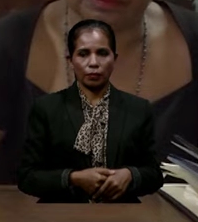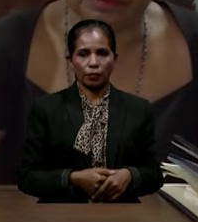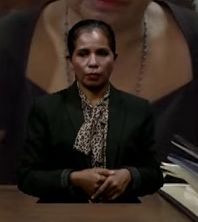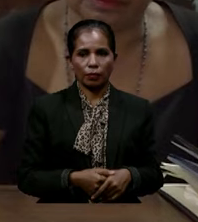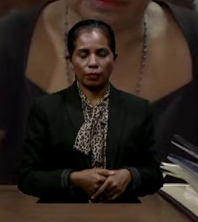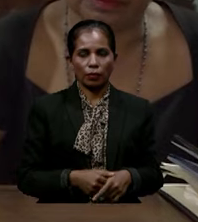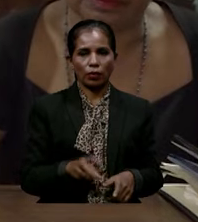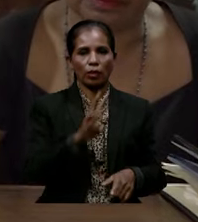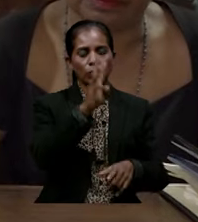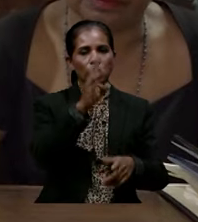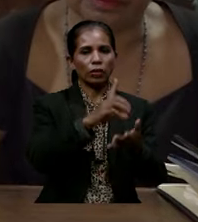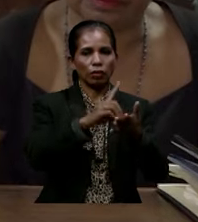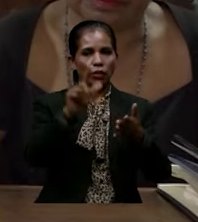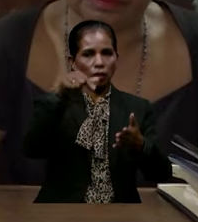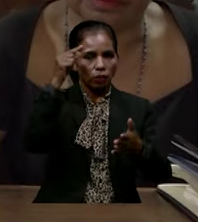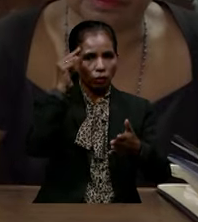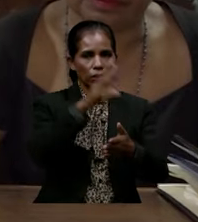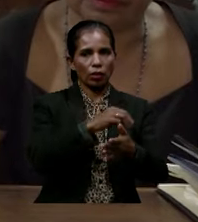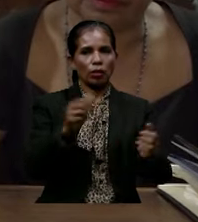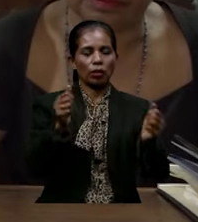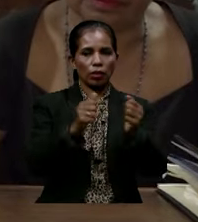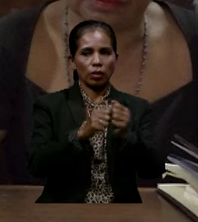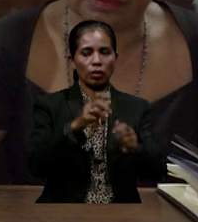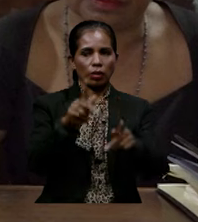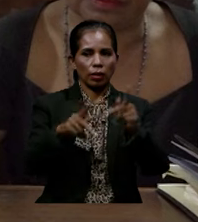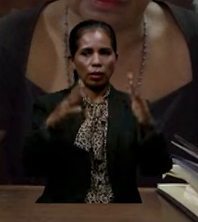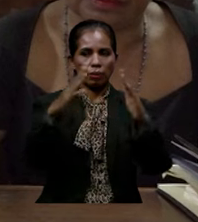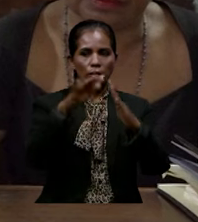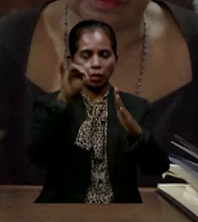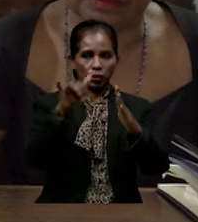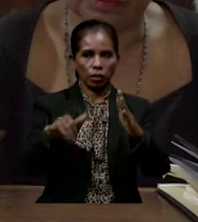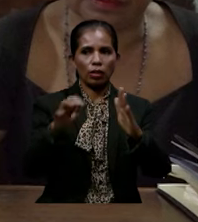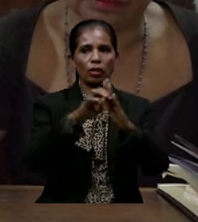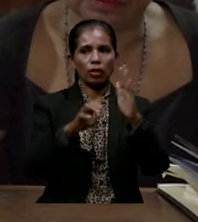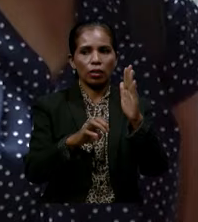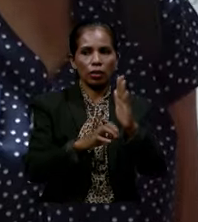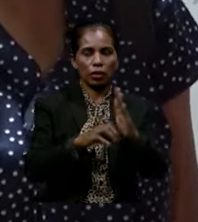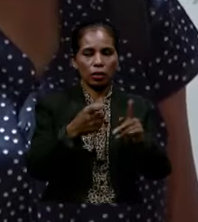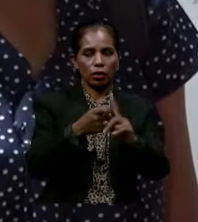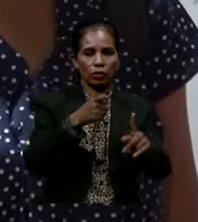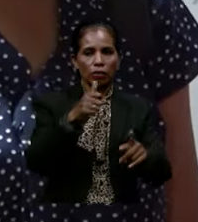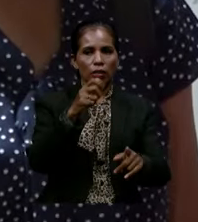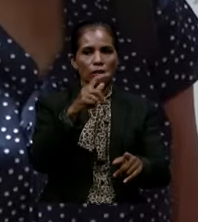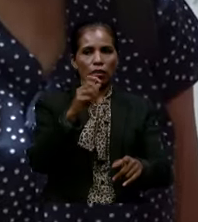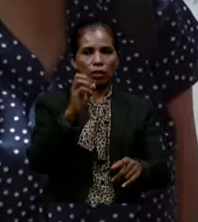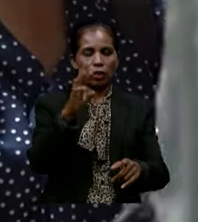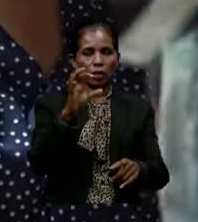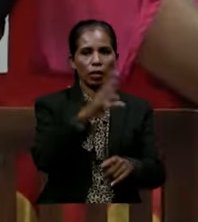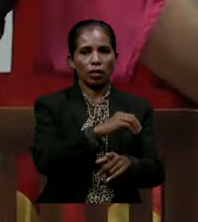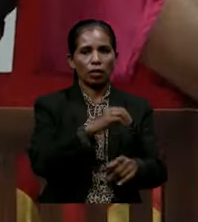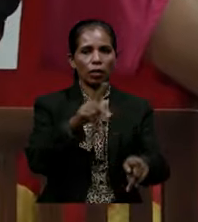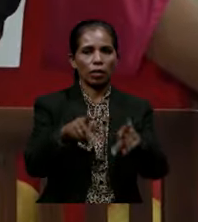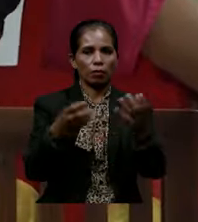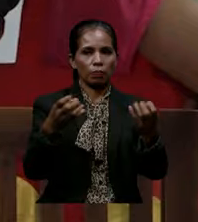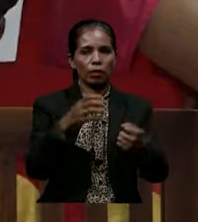E a quarta semana, né, governo sai comunidade de Behela e Arraia Estado parte a Itara Clara no ne comunidade Barak Maclá com